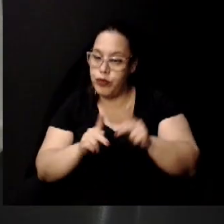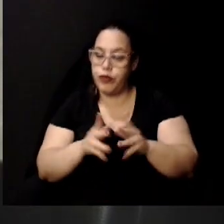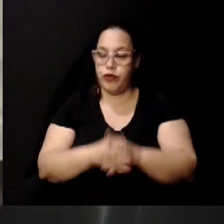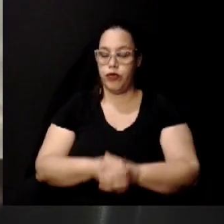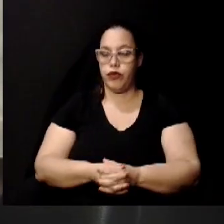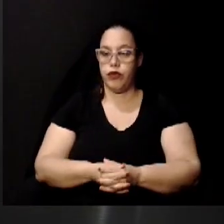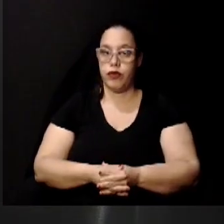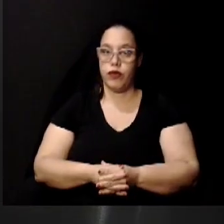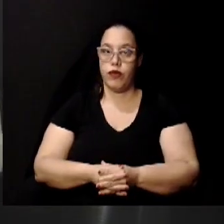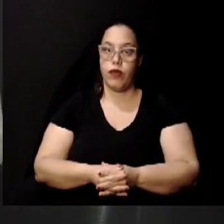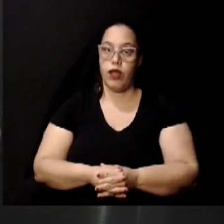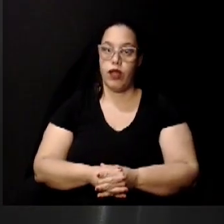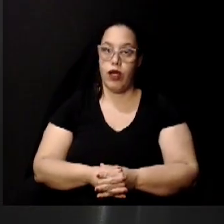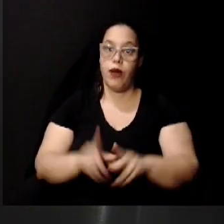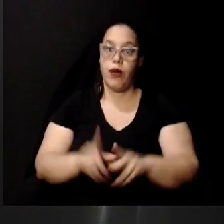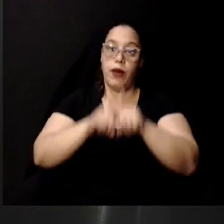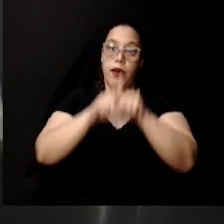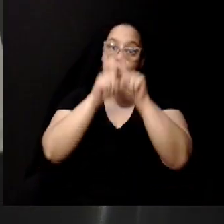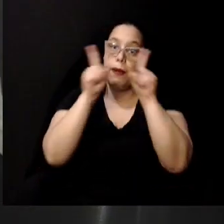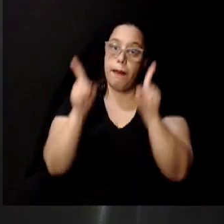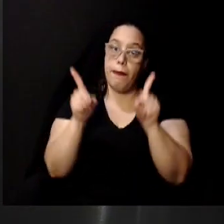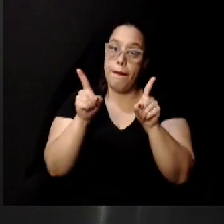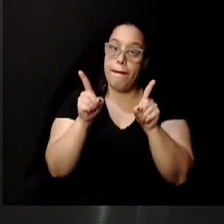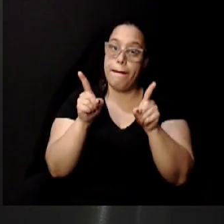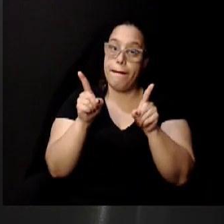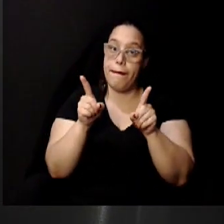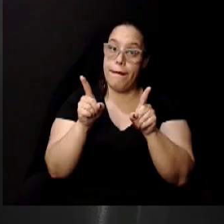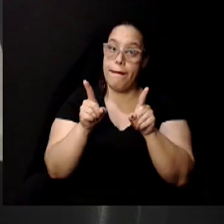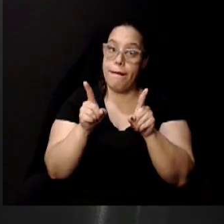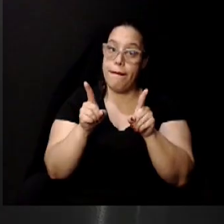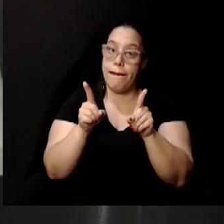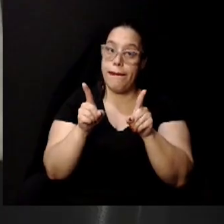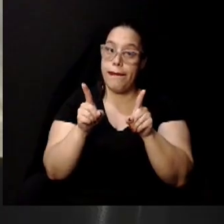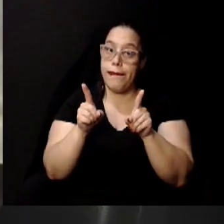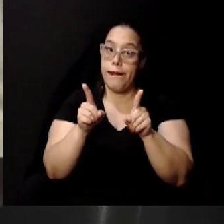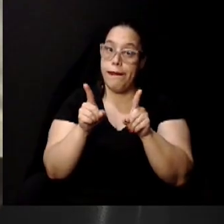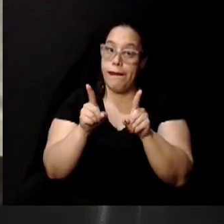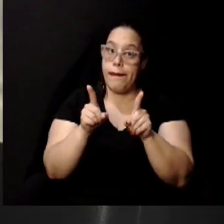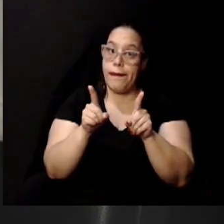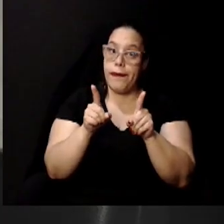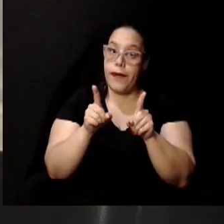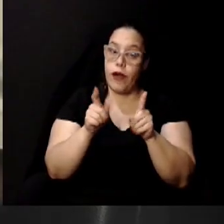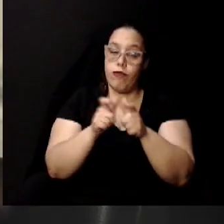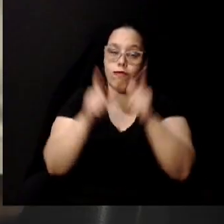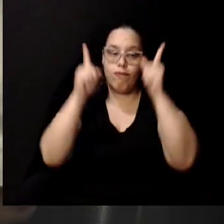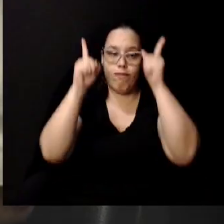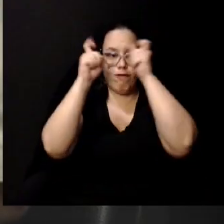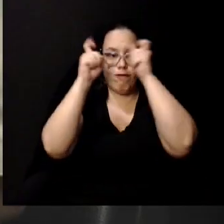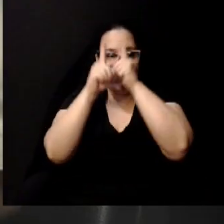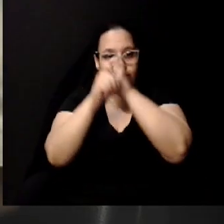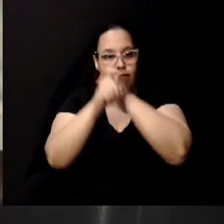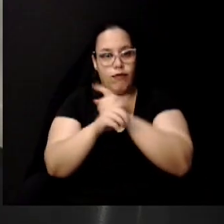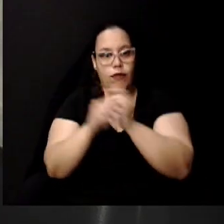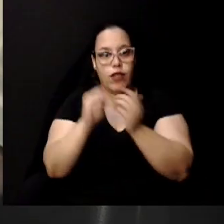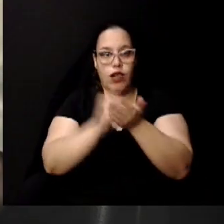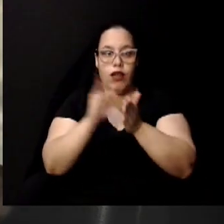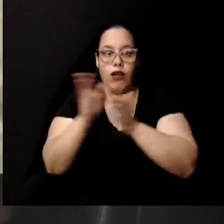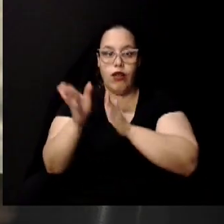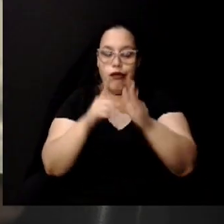né, mas com muita dificuldade. Falta de acesso a